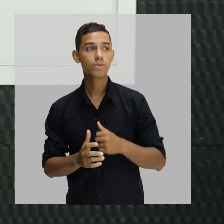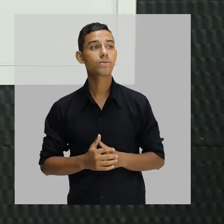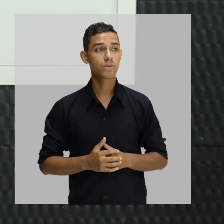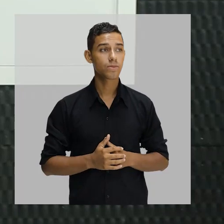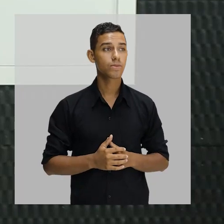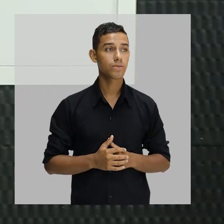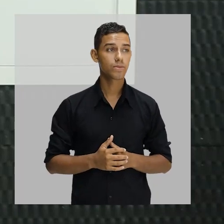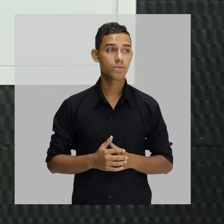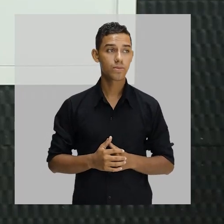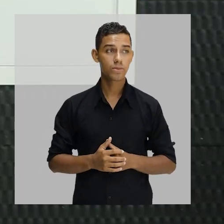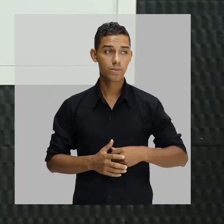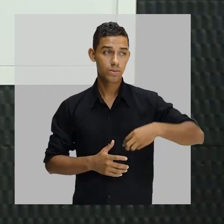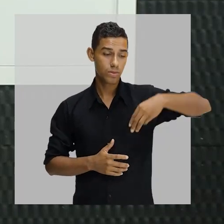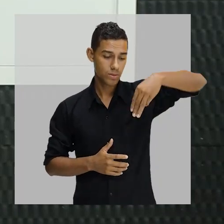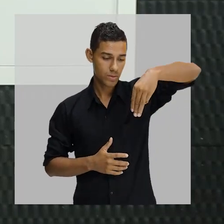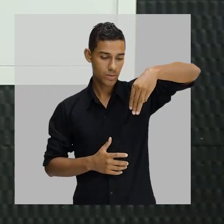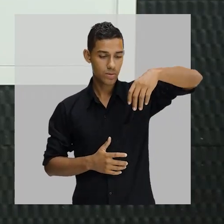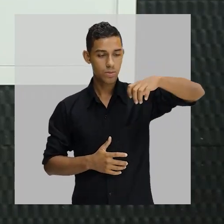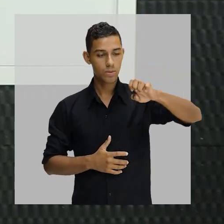de metro